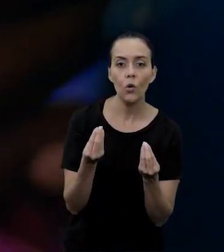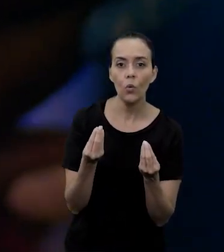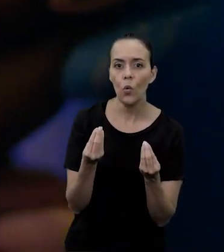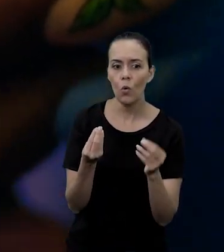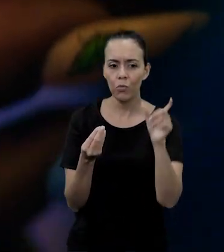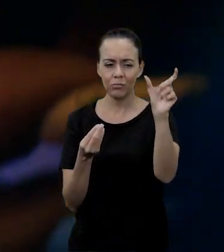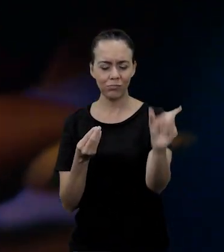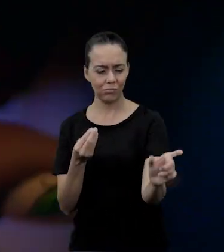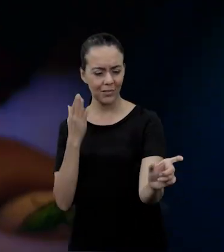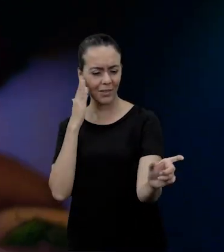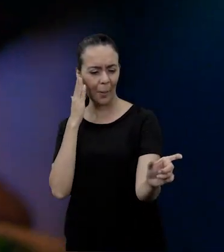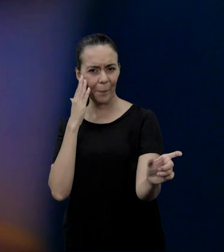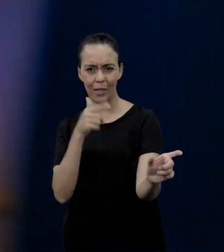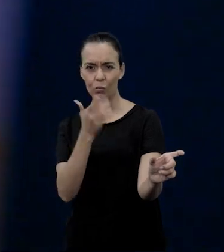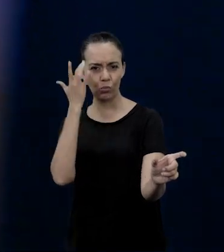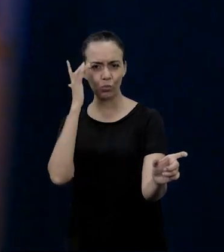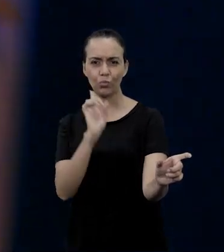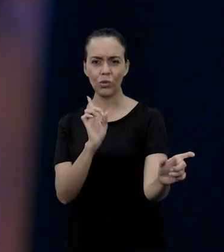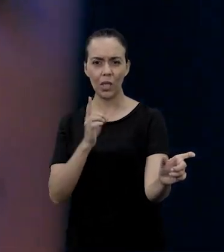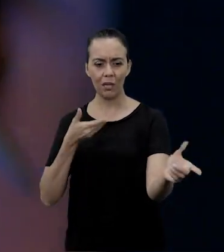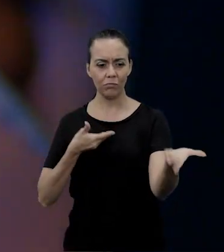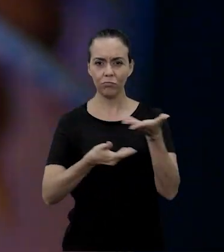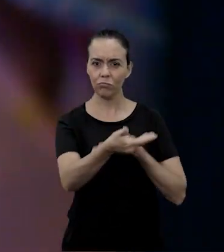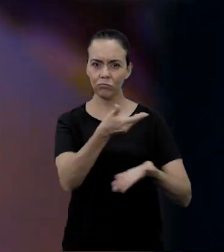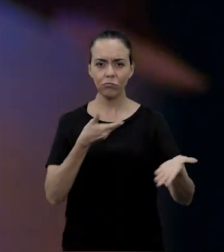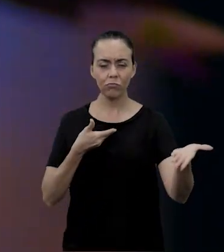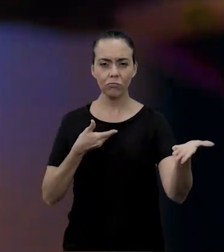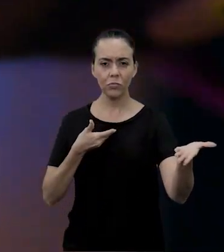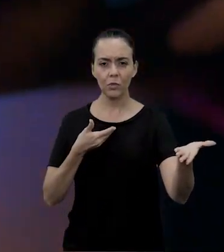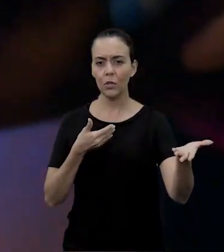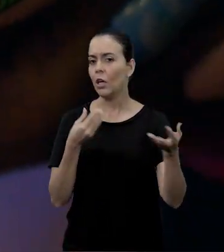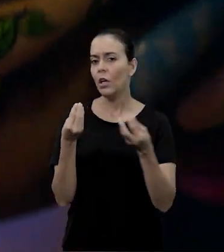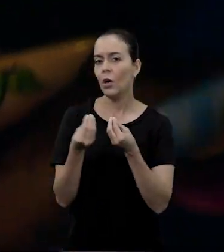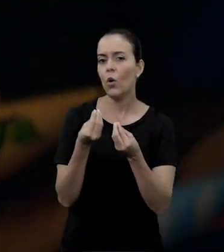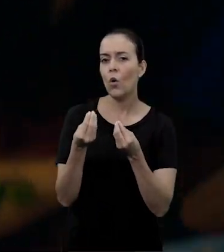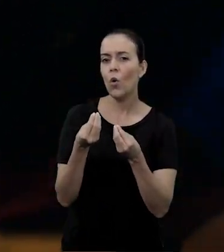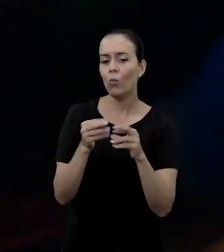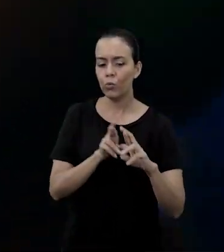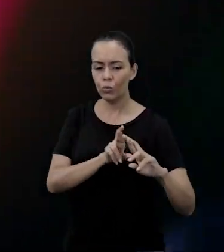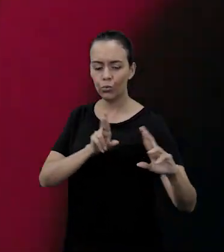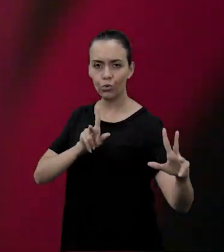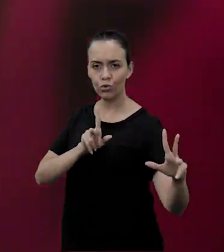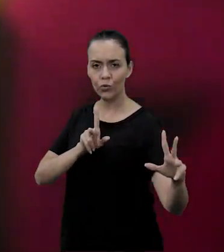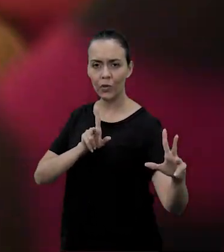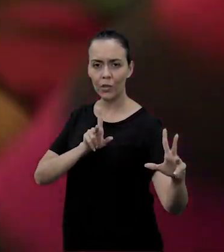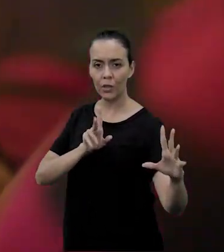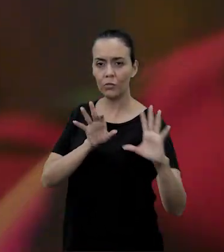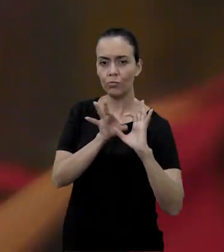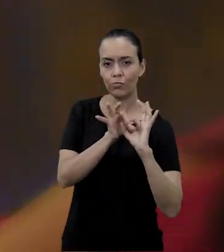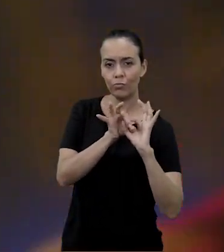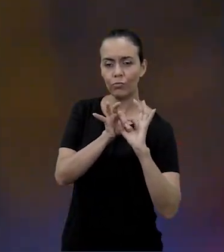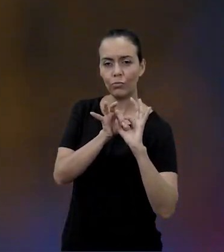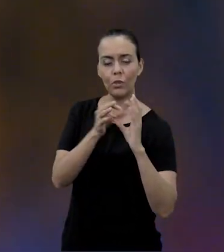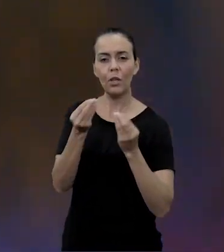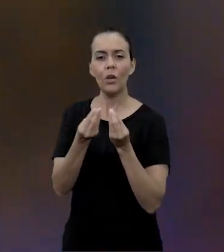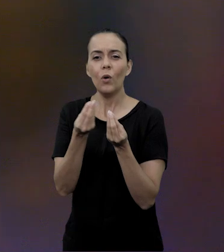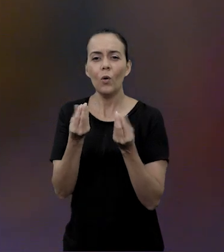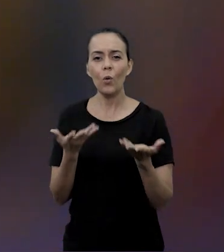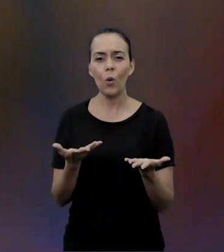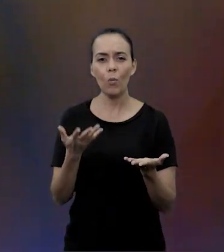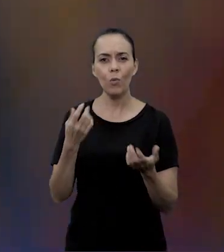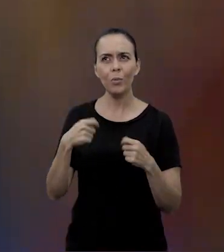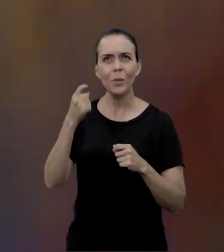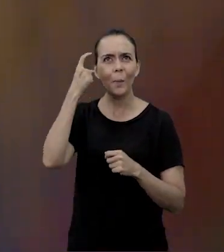é? Então, as vítimas do racismo ou do sexismo se definem coletivamente a partir dessa